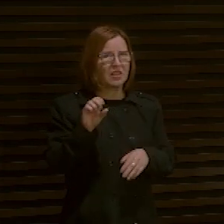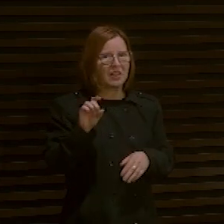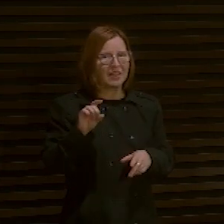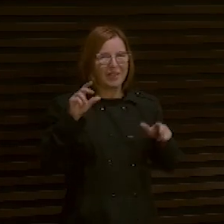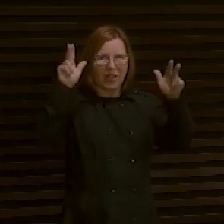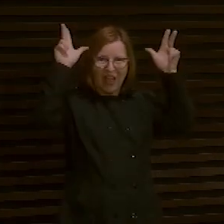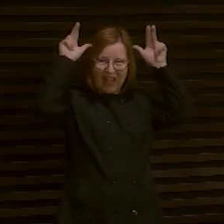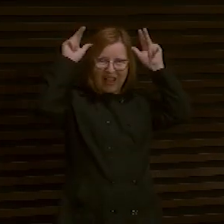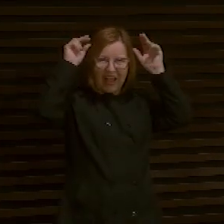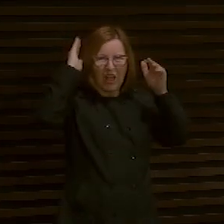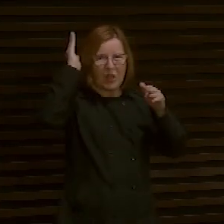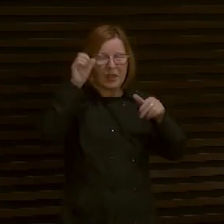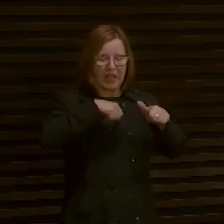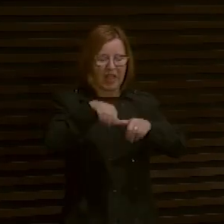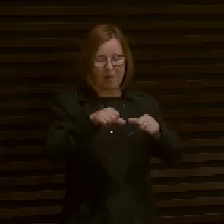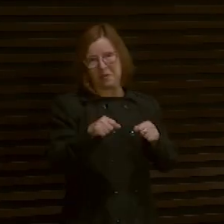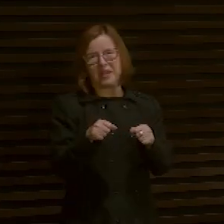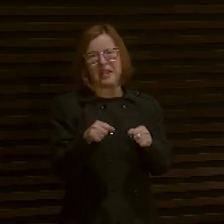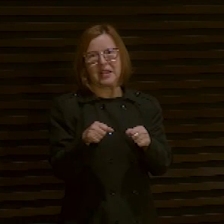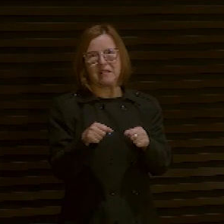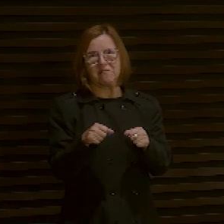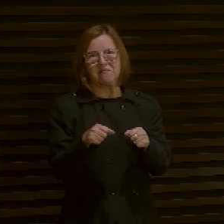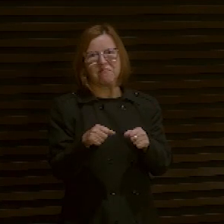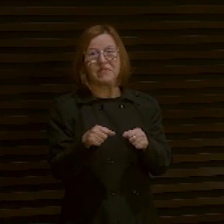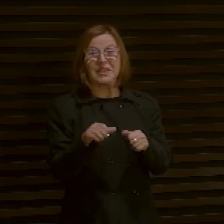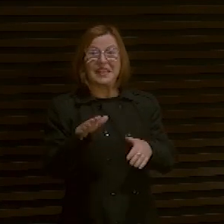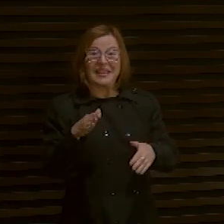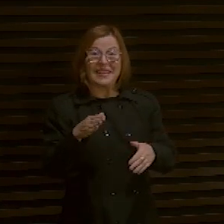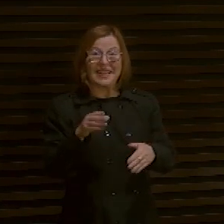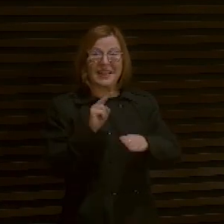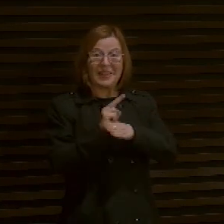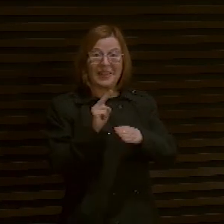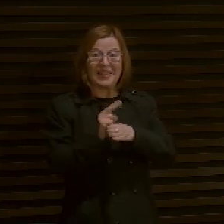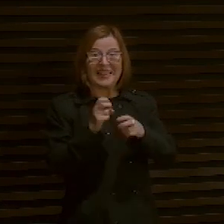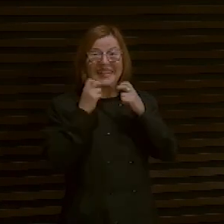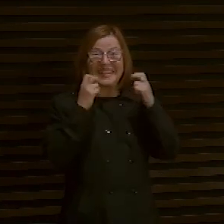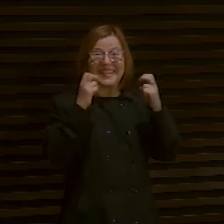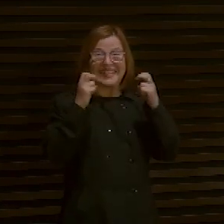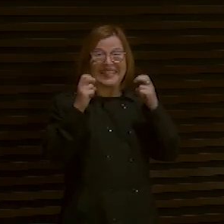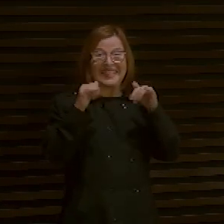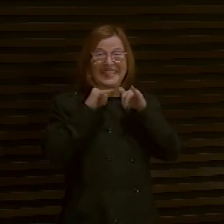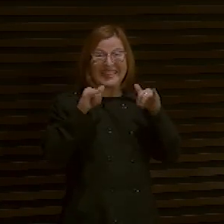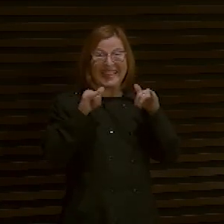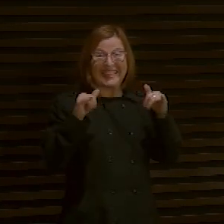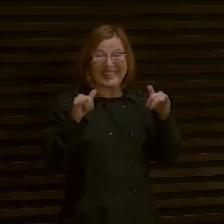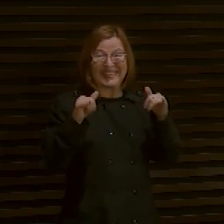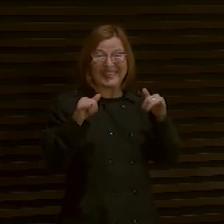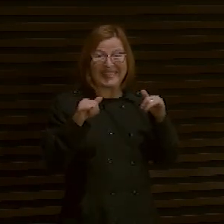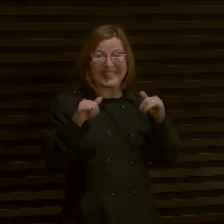tendas como estavam. Então os porteiros gritaram e fizeram anunciar a notícia no interior do palácio